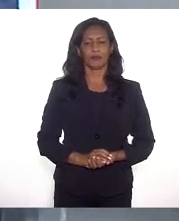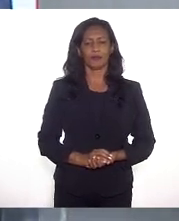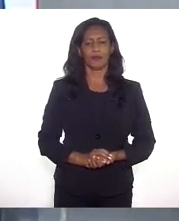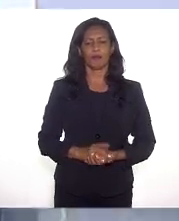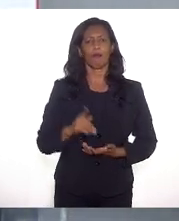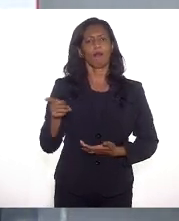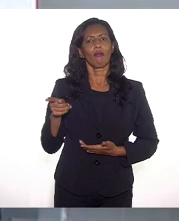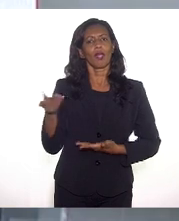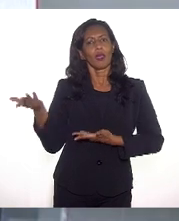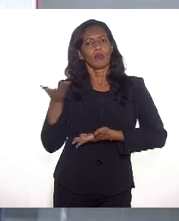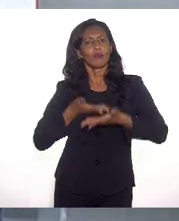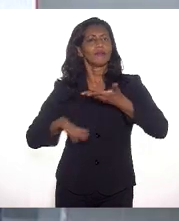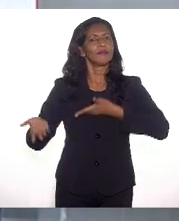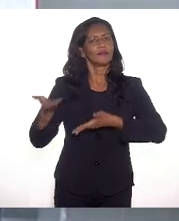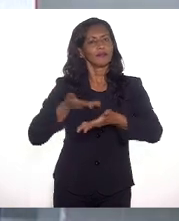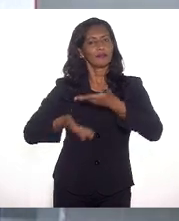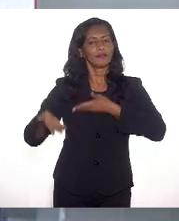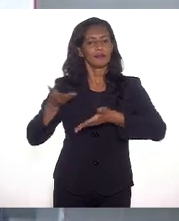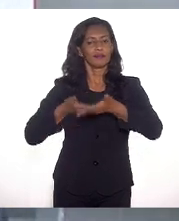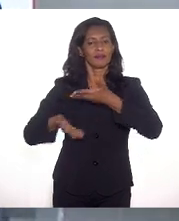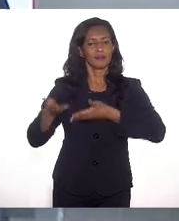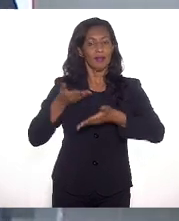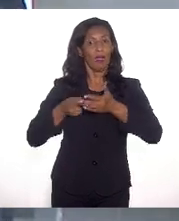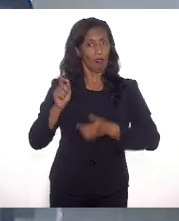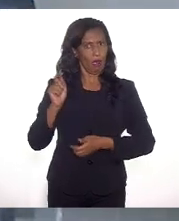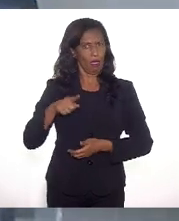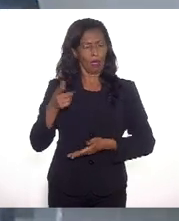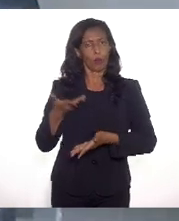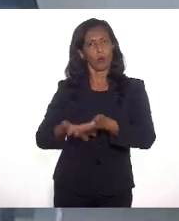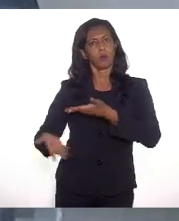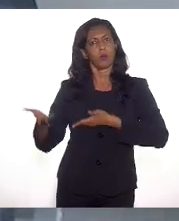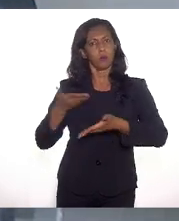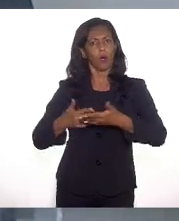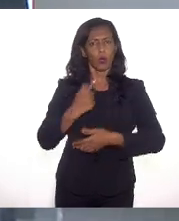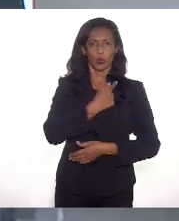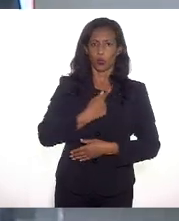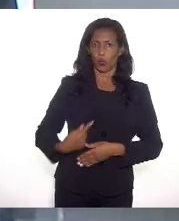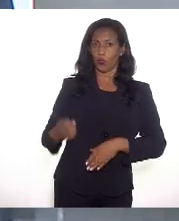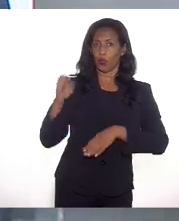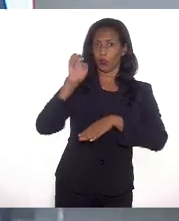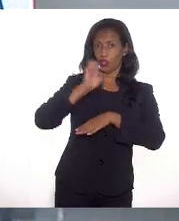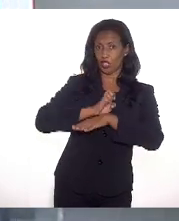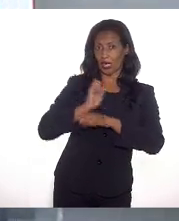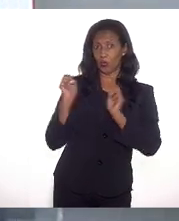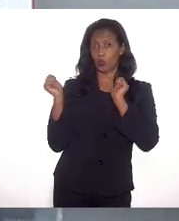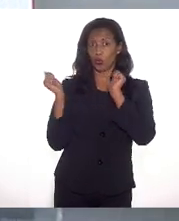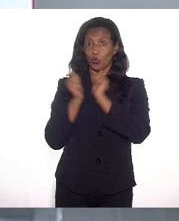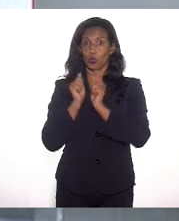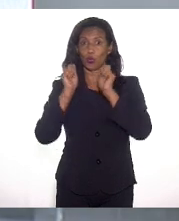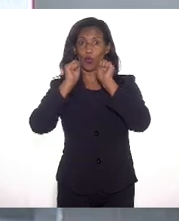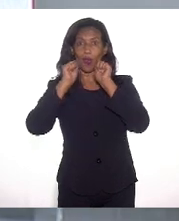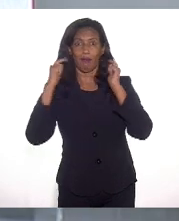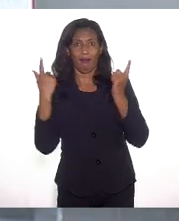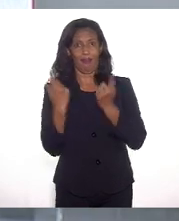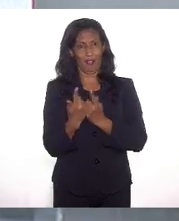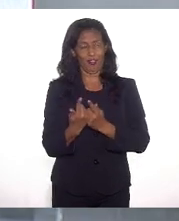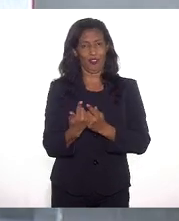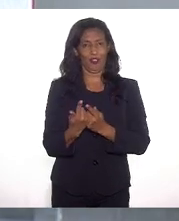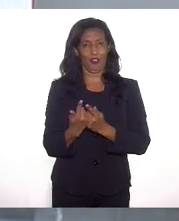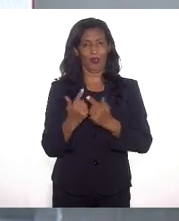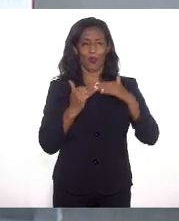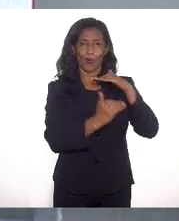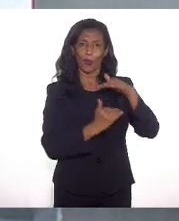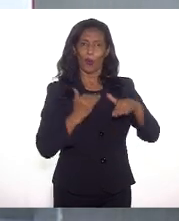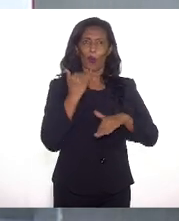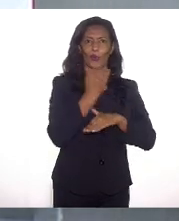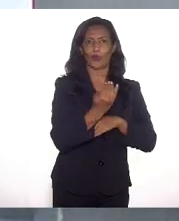Essa parceria, o Supera Rio, ele é, sim, uma parceria do Governo do Estado, da Assembleia Legislativa, ou seja, o Supera